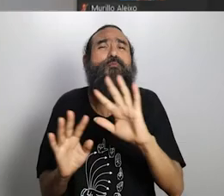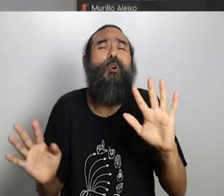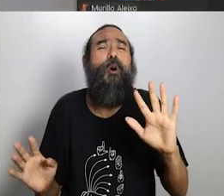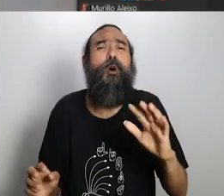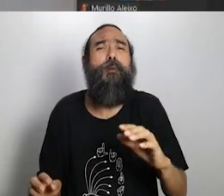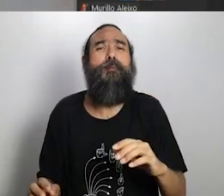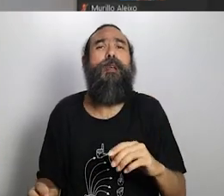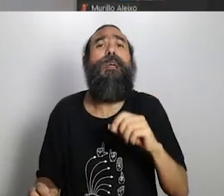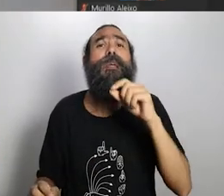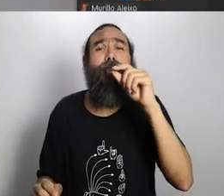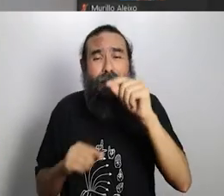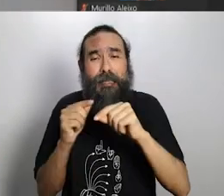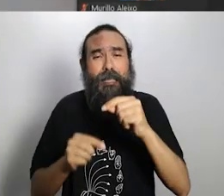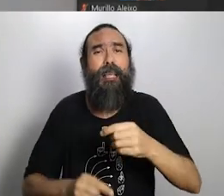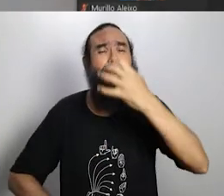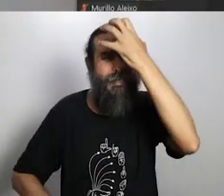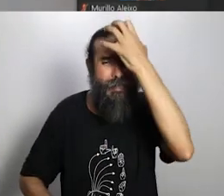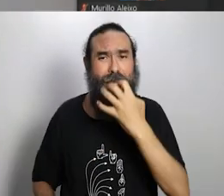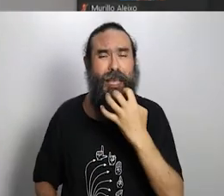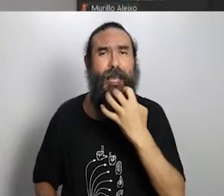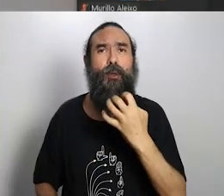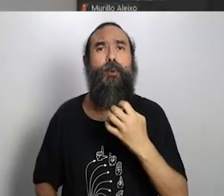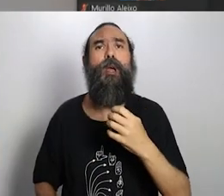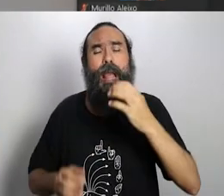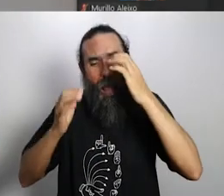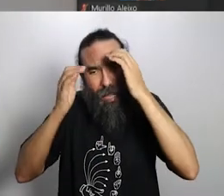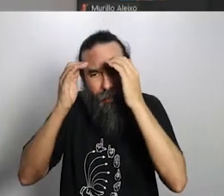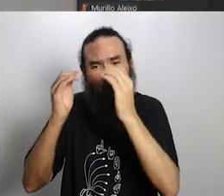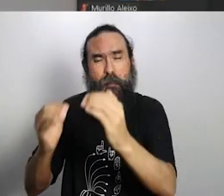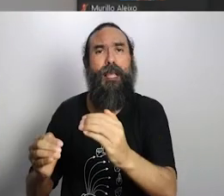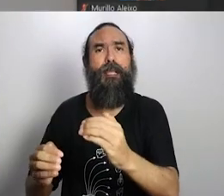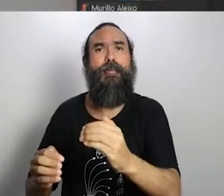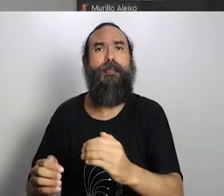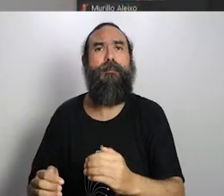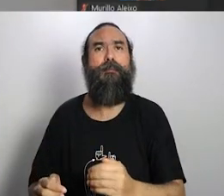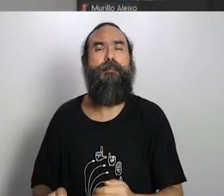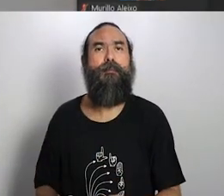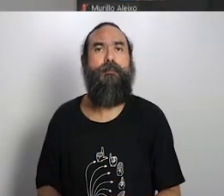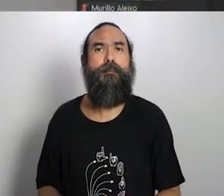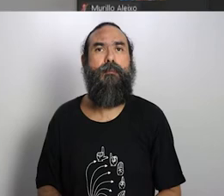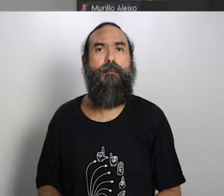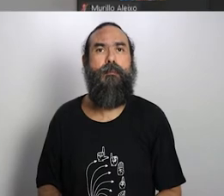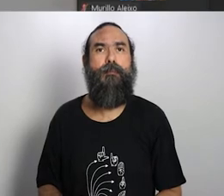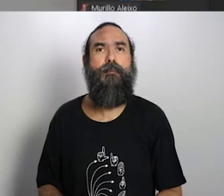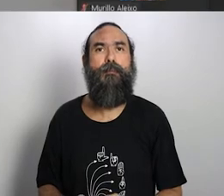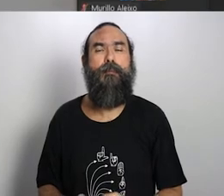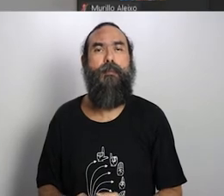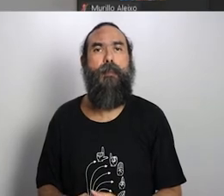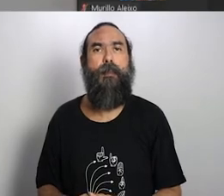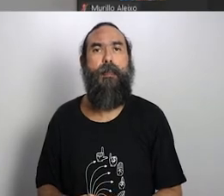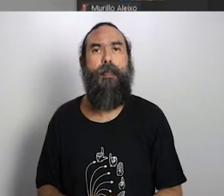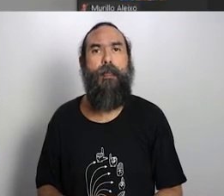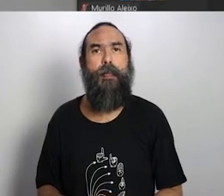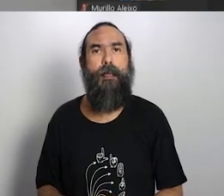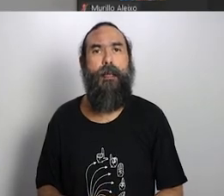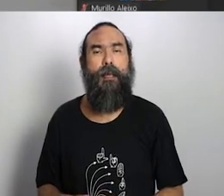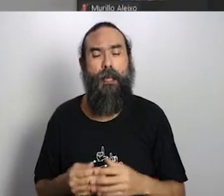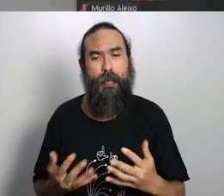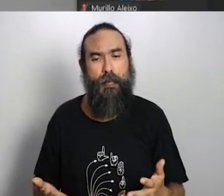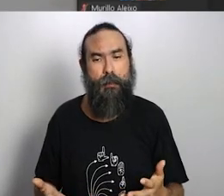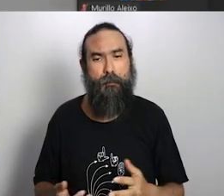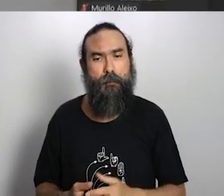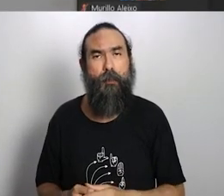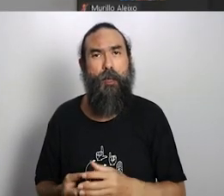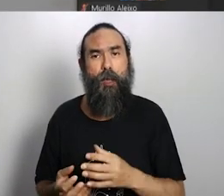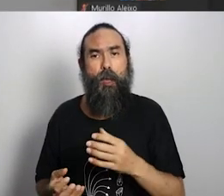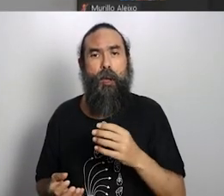ser respeitada. E muita gente, pouca gente entendeu. Eu vou dizer, eu já chamei Lia para fazer projeto, fiquei